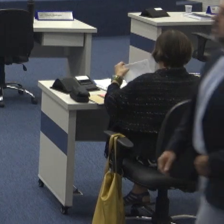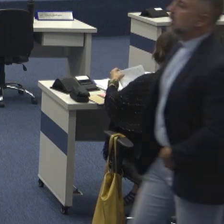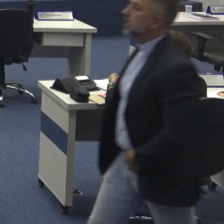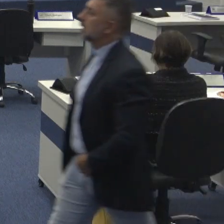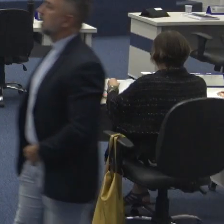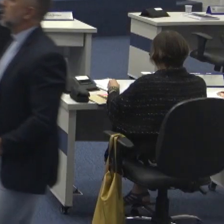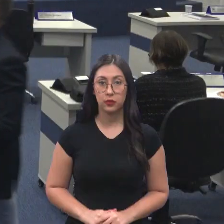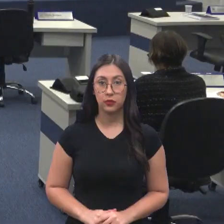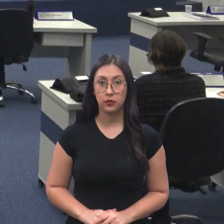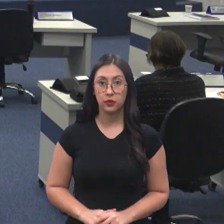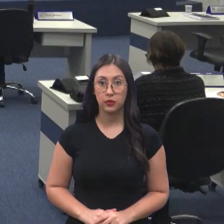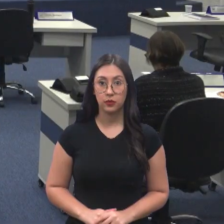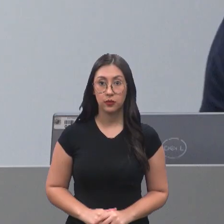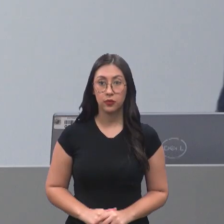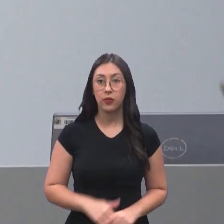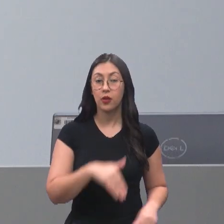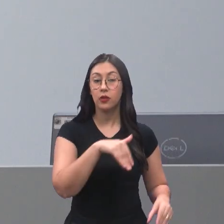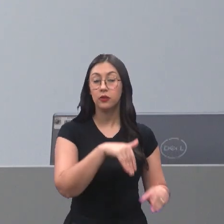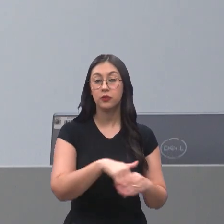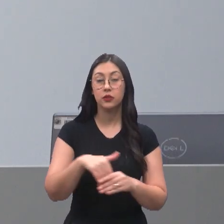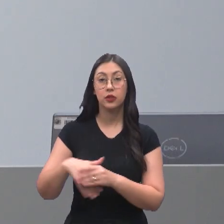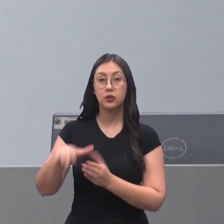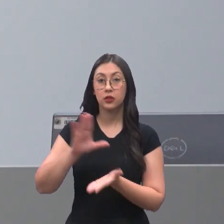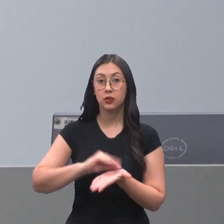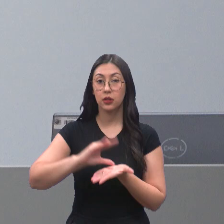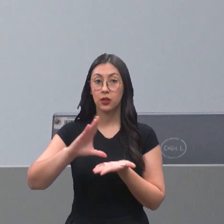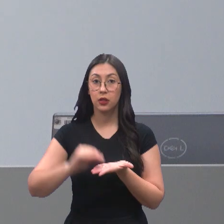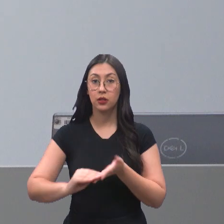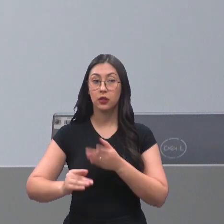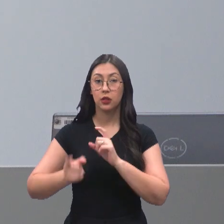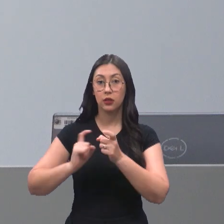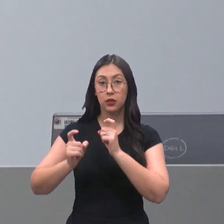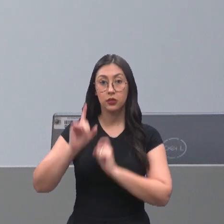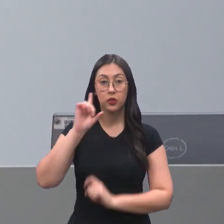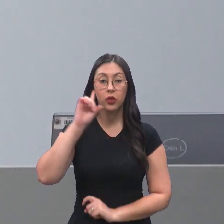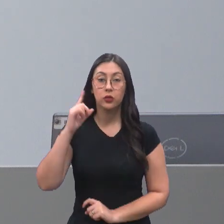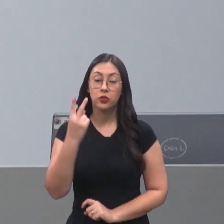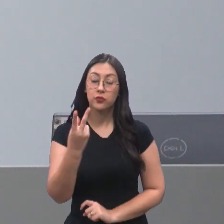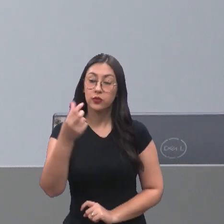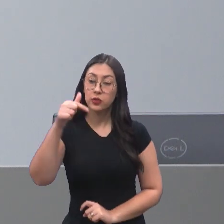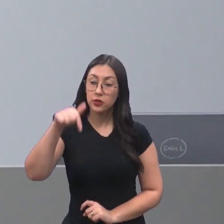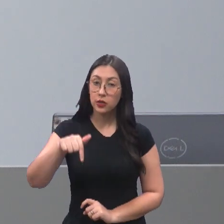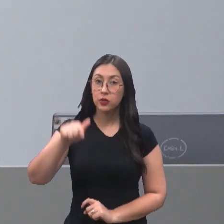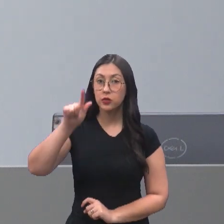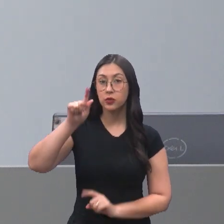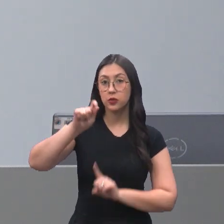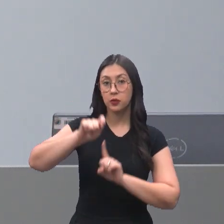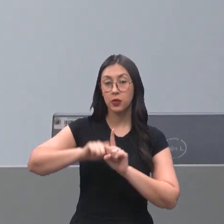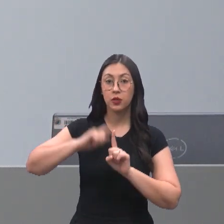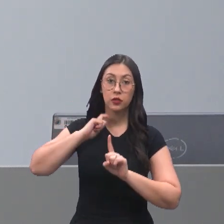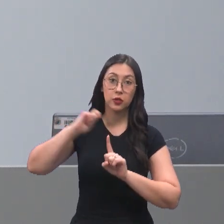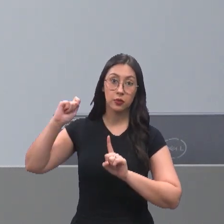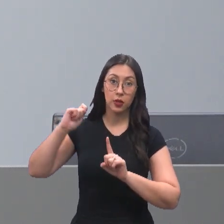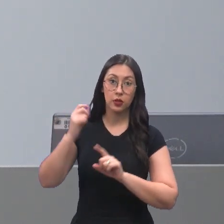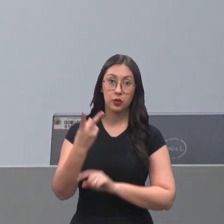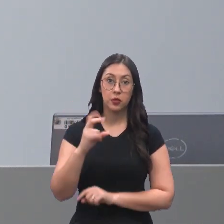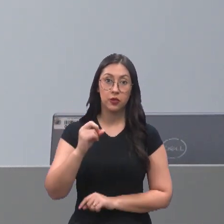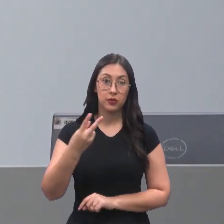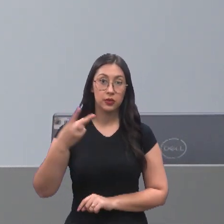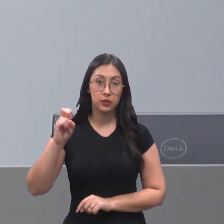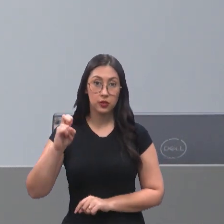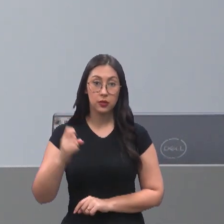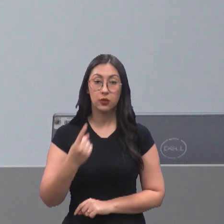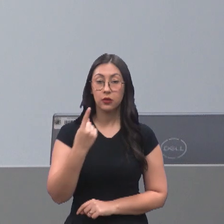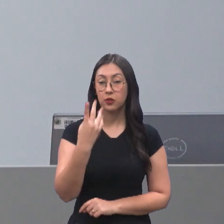Em votação, as atas das sessões realizadas nos dias 27 de março de 2025, a 14ª sessão